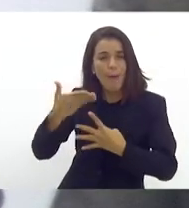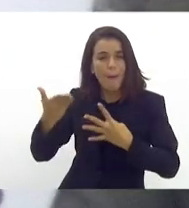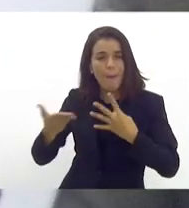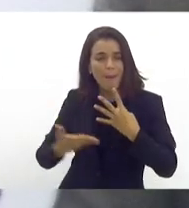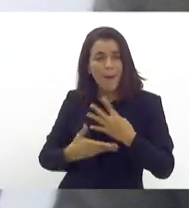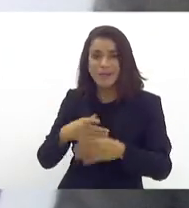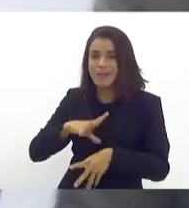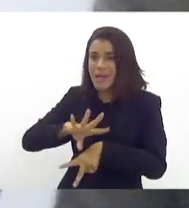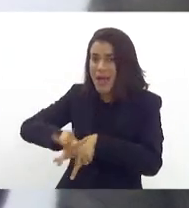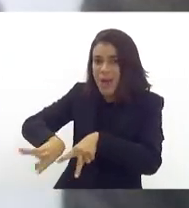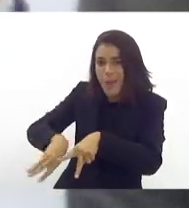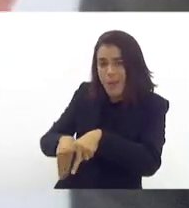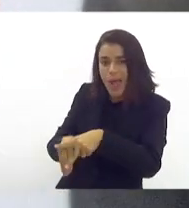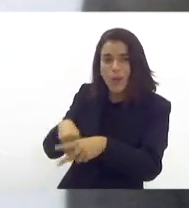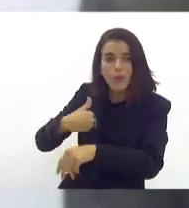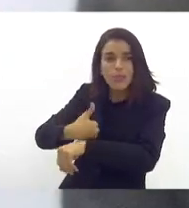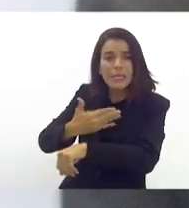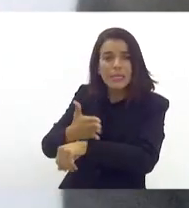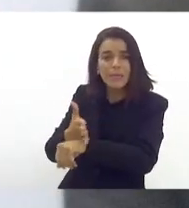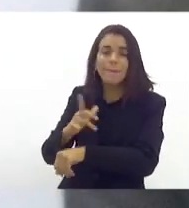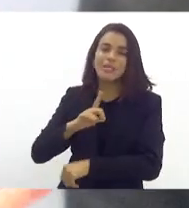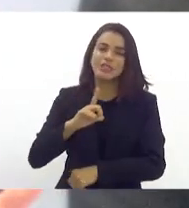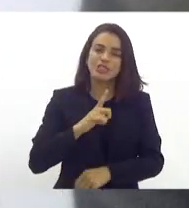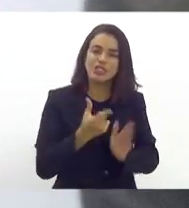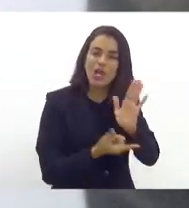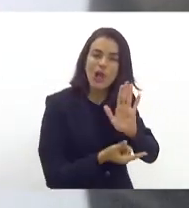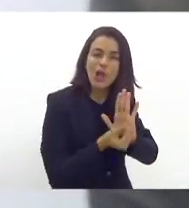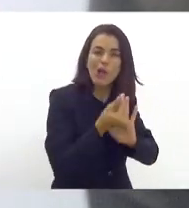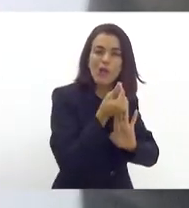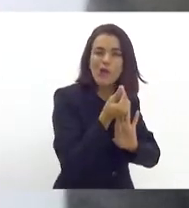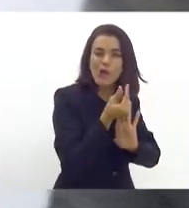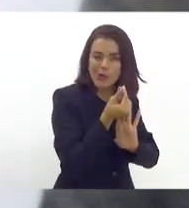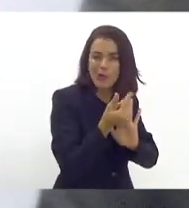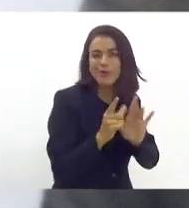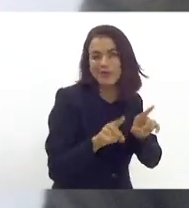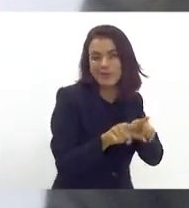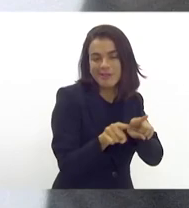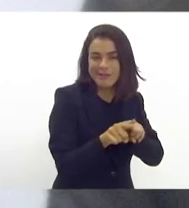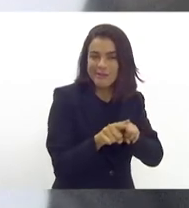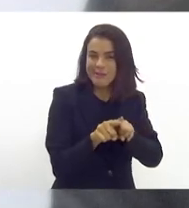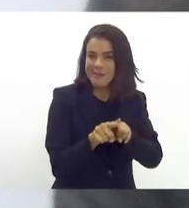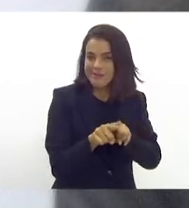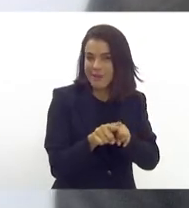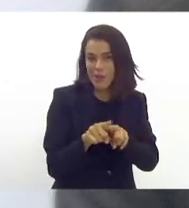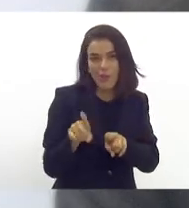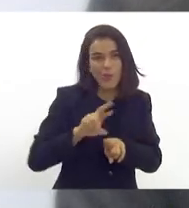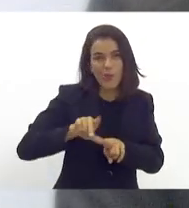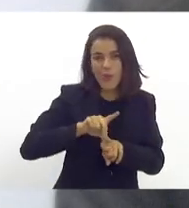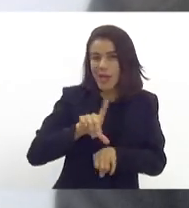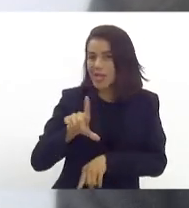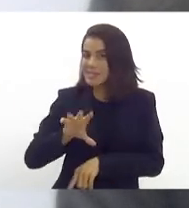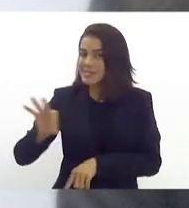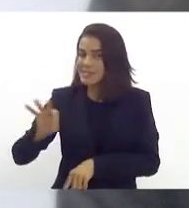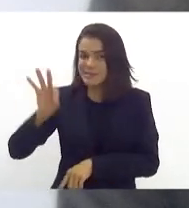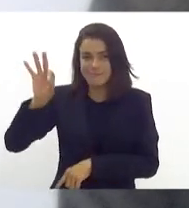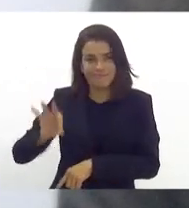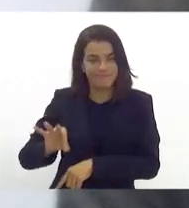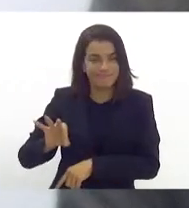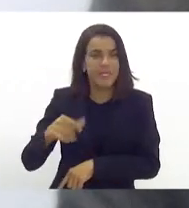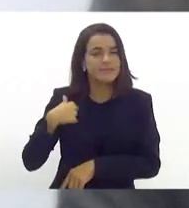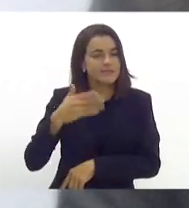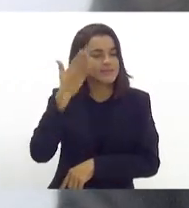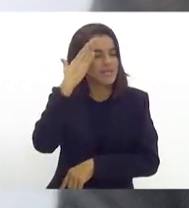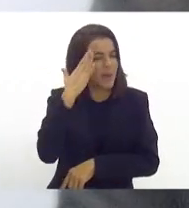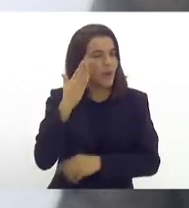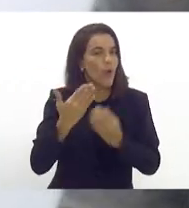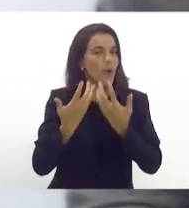inteiro mas tinha lucro porque sabia trabalhar o processo de fraude orora e não era 100% do processo a gente sabe